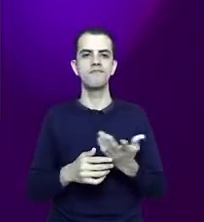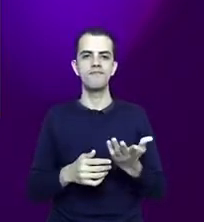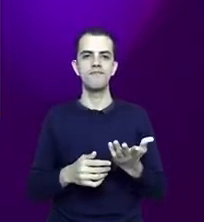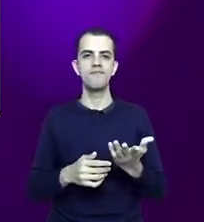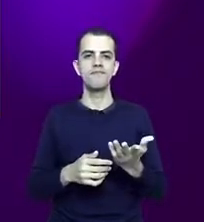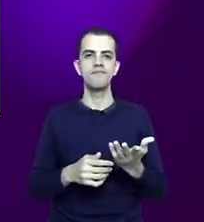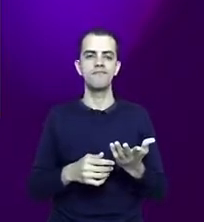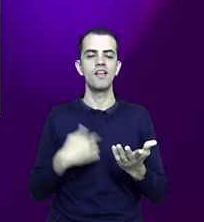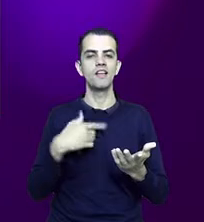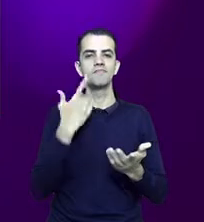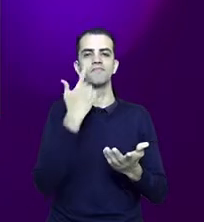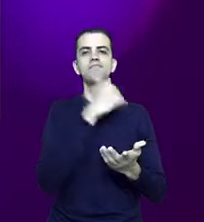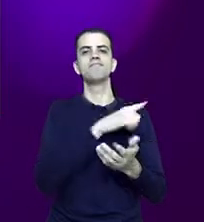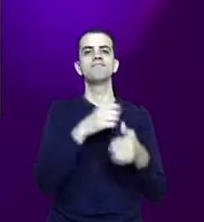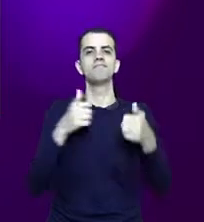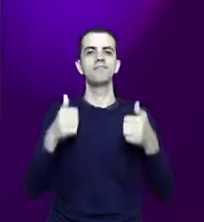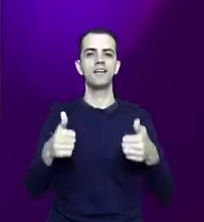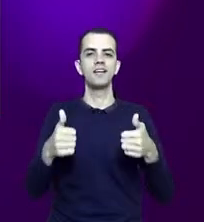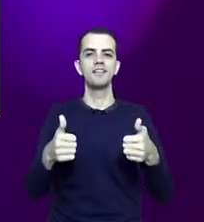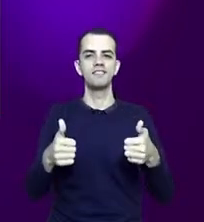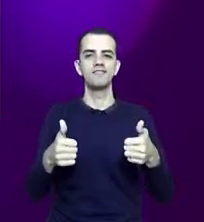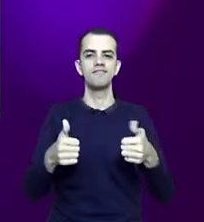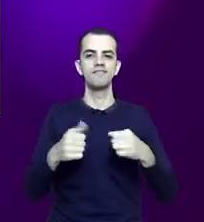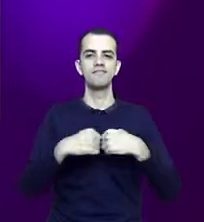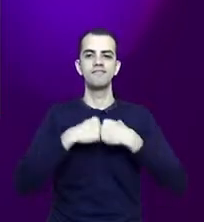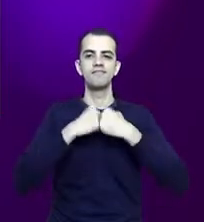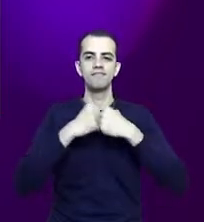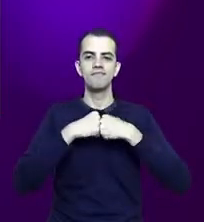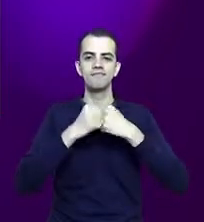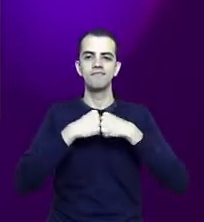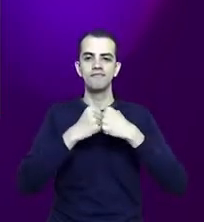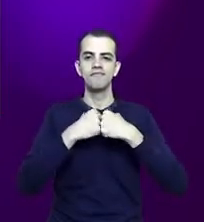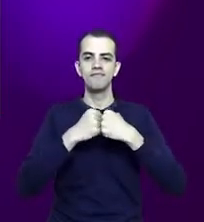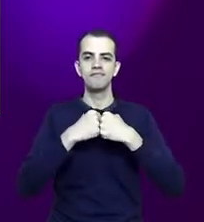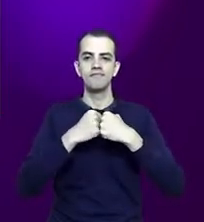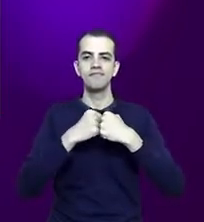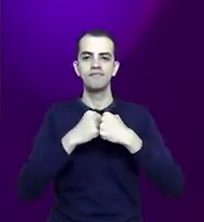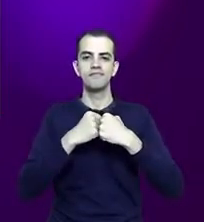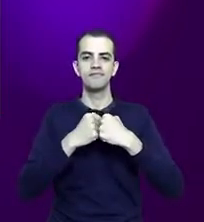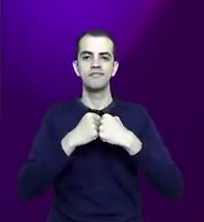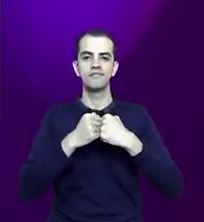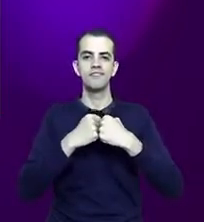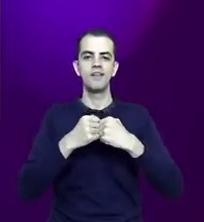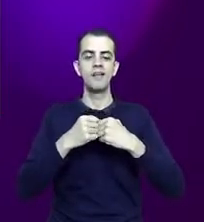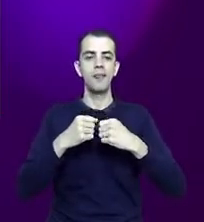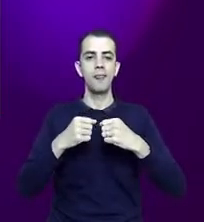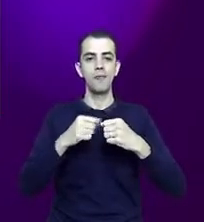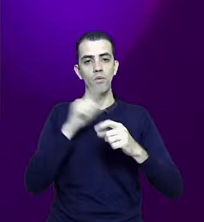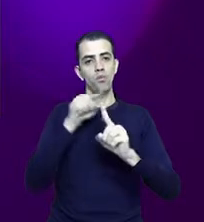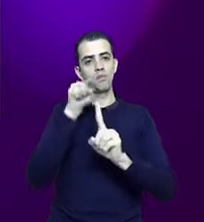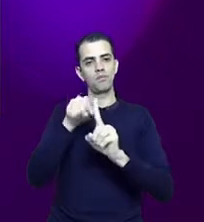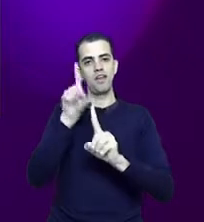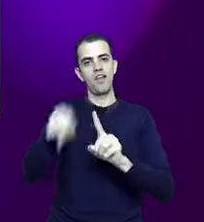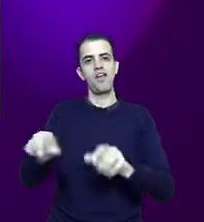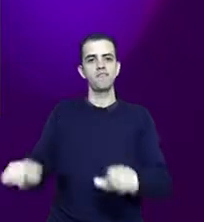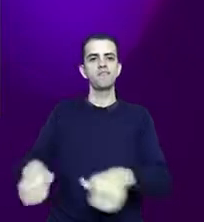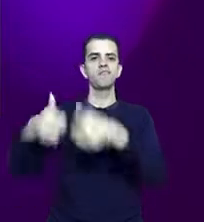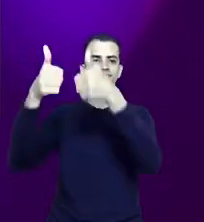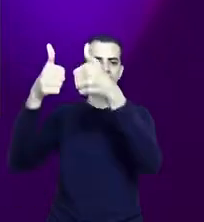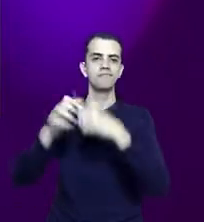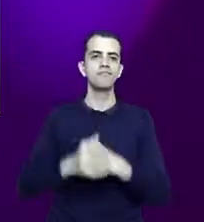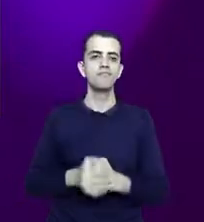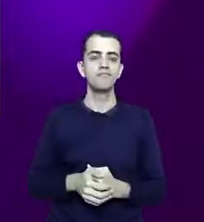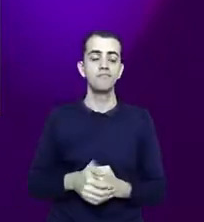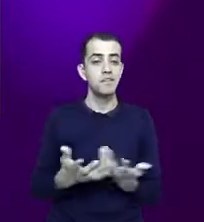forma satisfatória aí a congruência da articulação, que era o objetivo da cirurgia, né? Então, foi esse aí o resultado que a